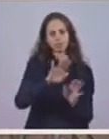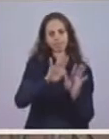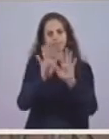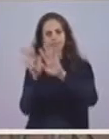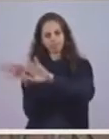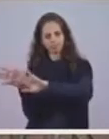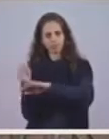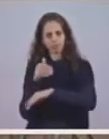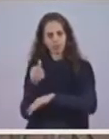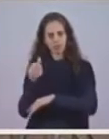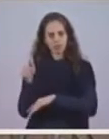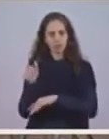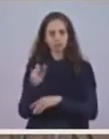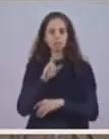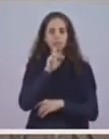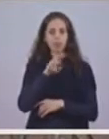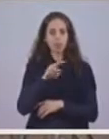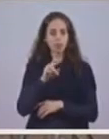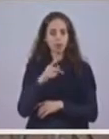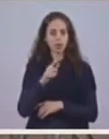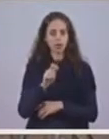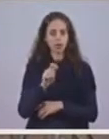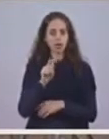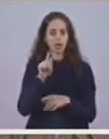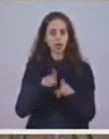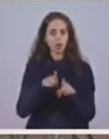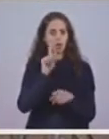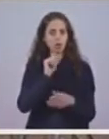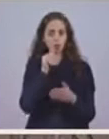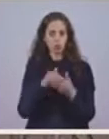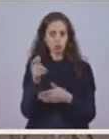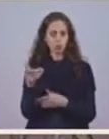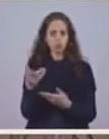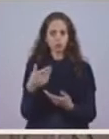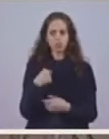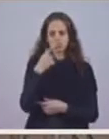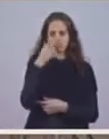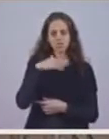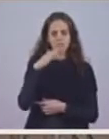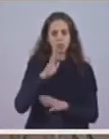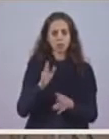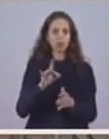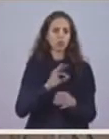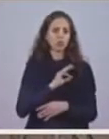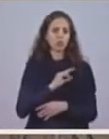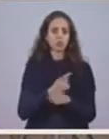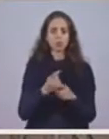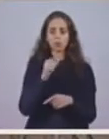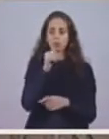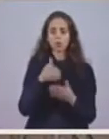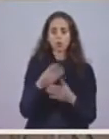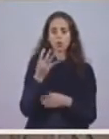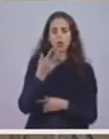pedra." Respondeu Marta, irmã do morto: "Já cheira mal, Senhor, pois morreu